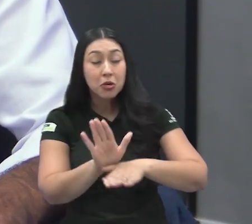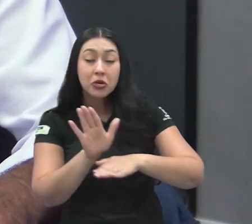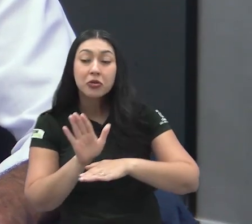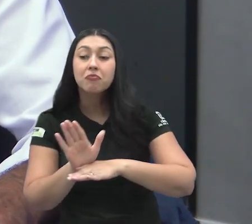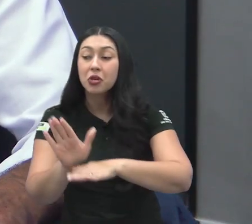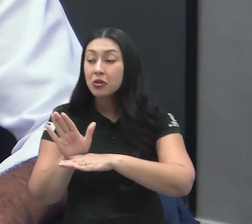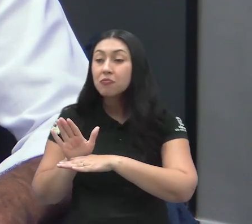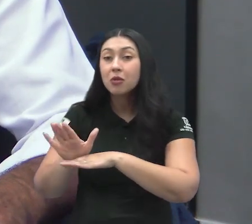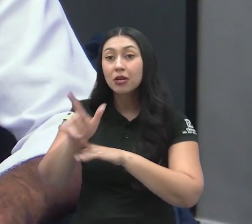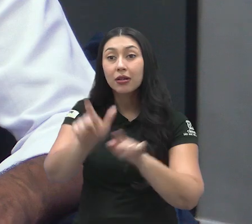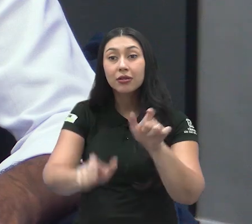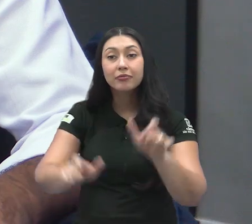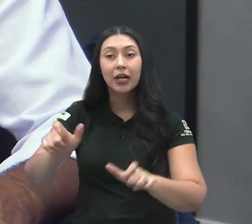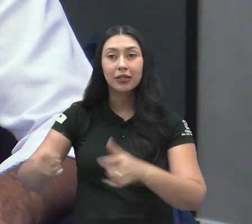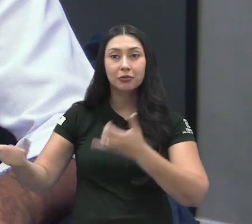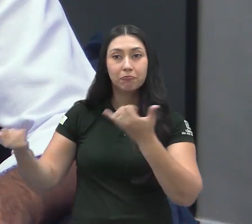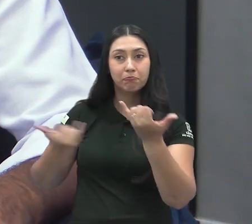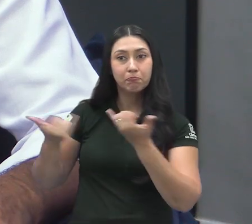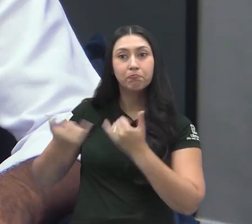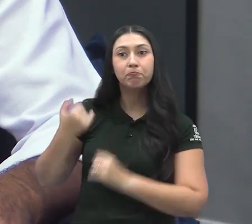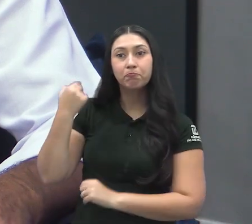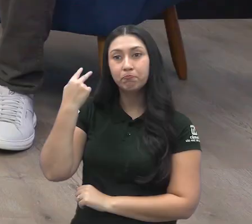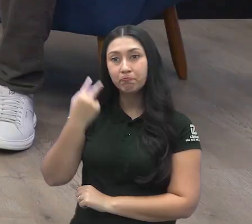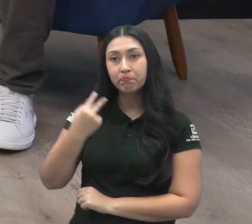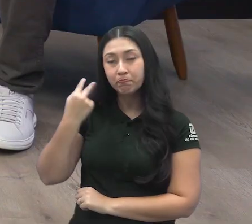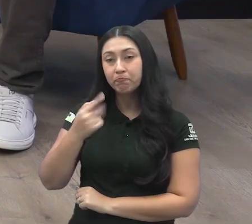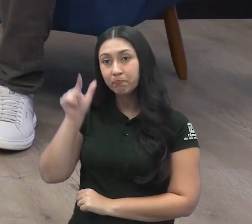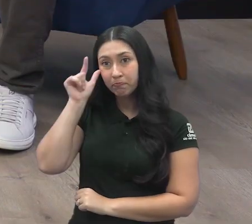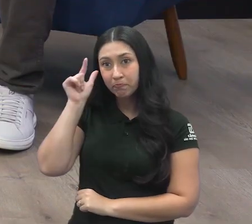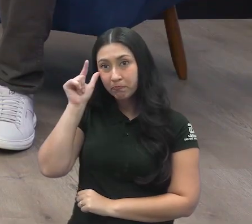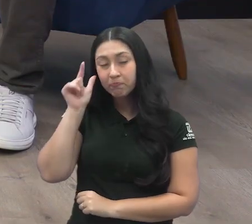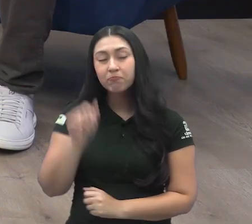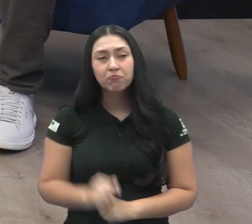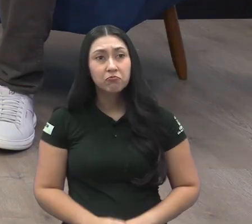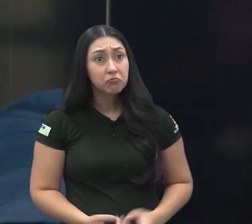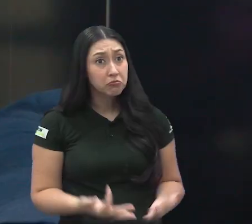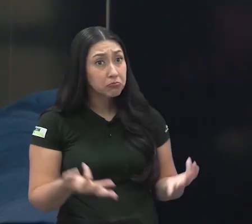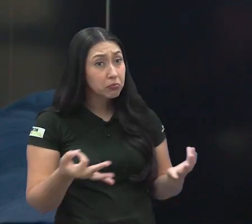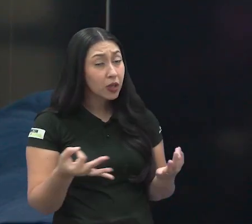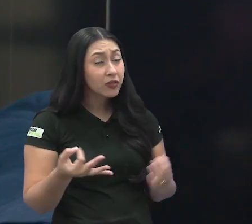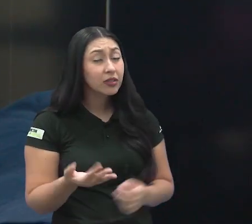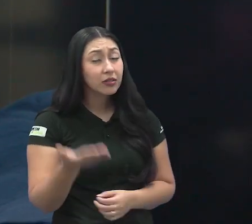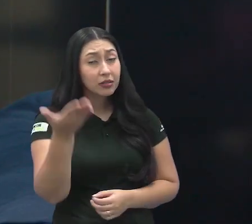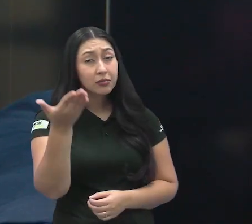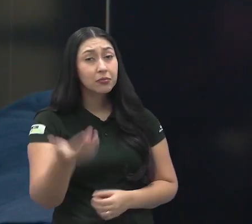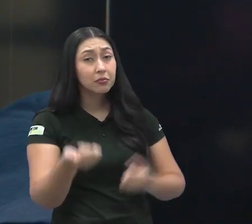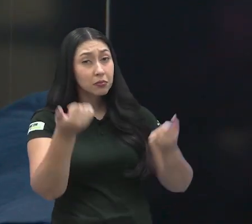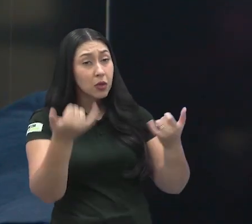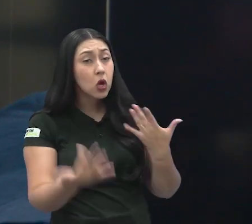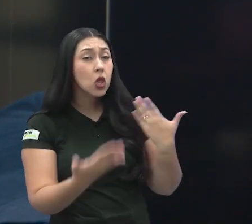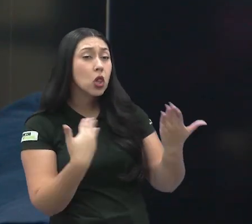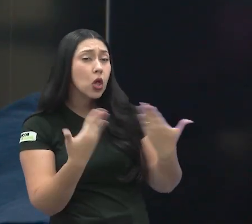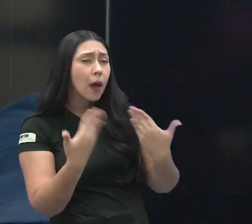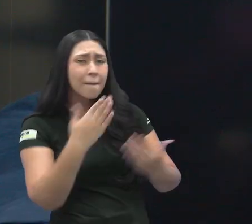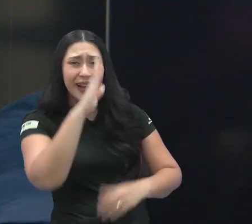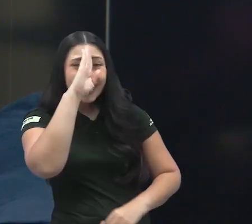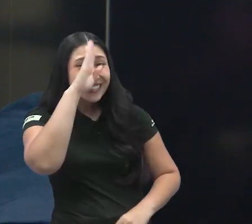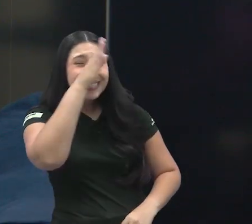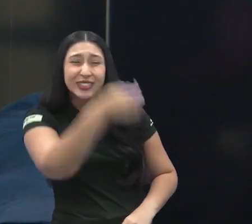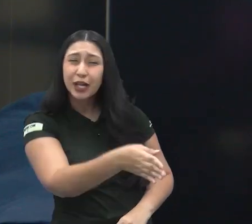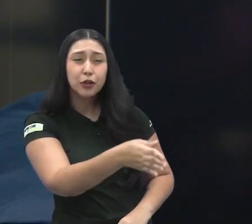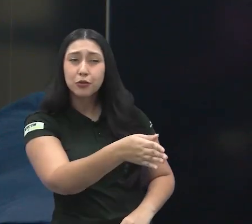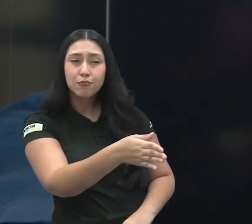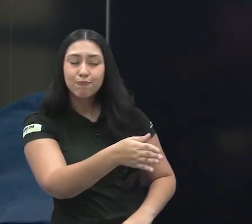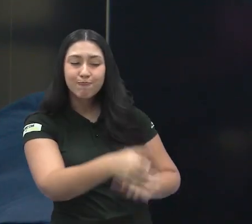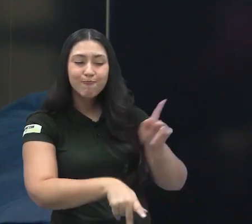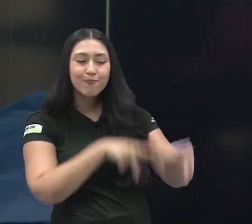ao munícipe que procurou o gabinete do vereador Lino Bispo. Perfeito, vereador. E como o senhor disse, esse diálogo direto,